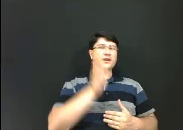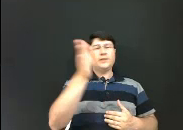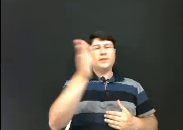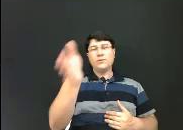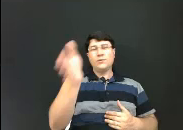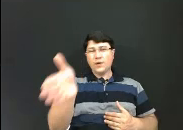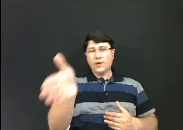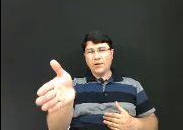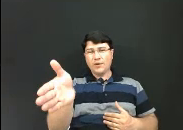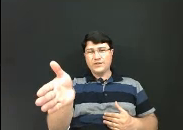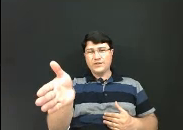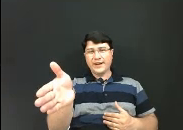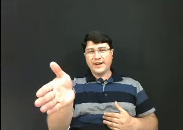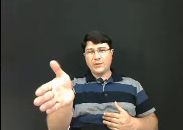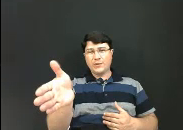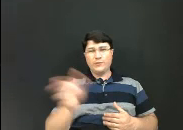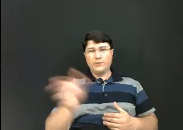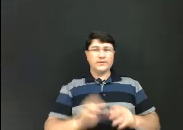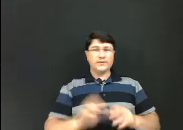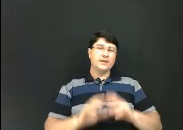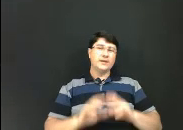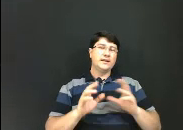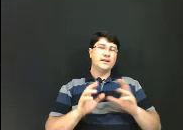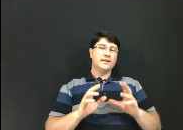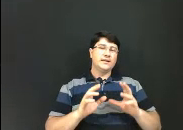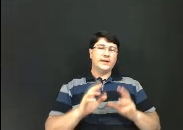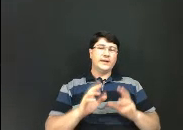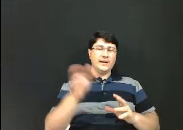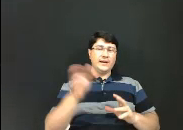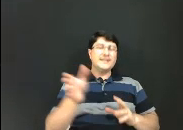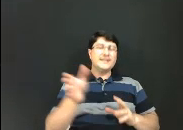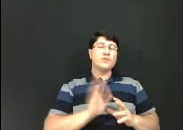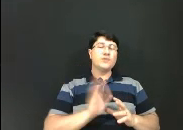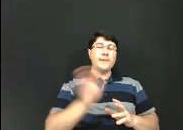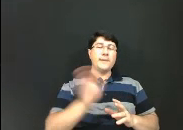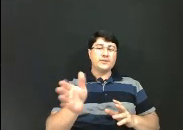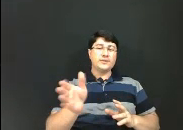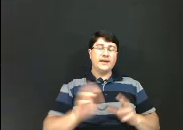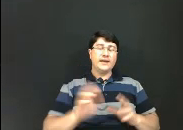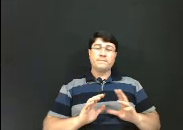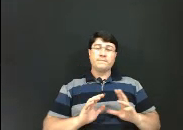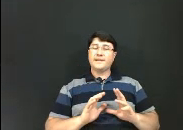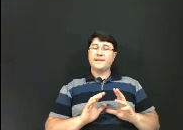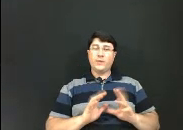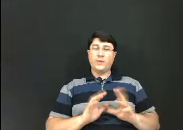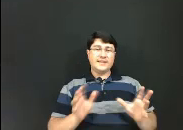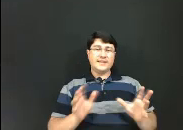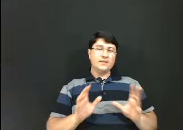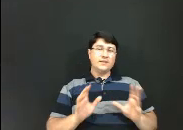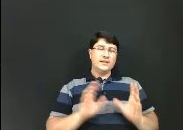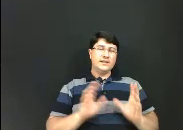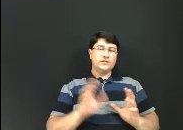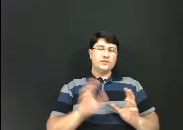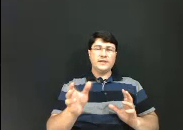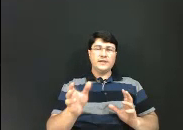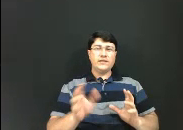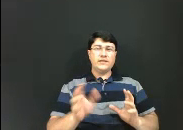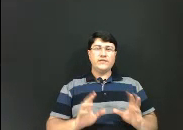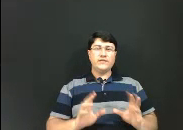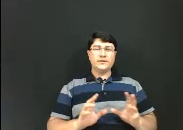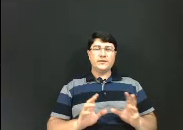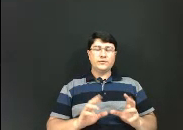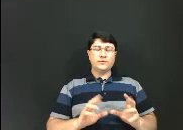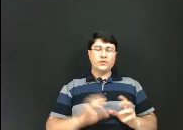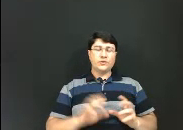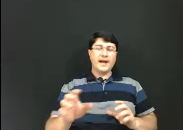movimento para um local onde vai acabar o movimento, para esse deslocamento, né? Pode ser que o início e o